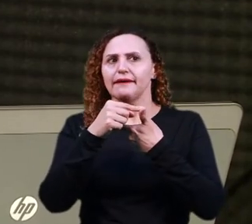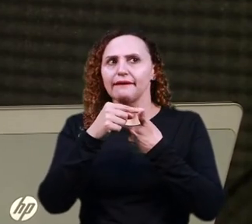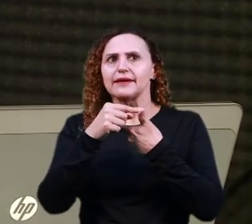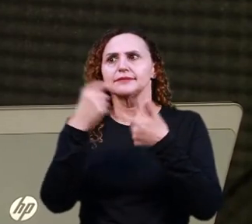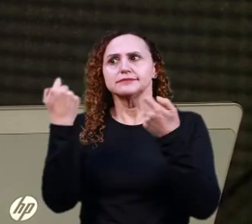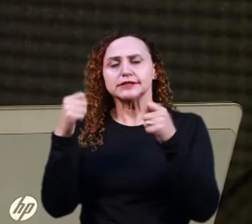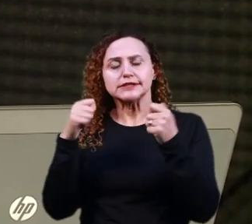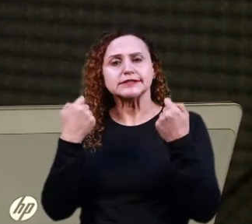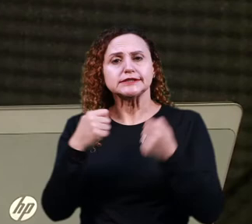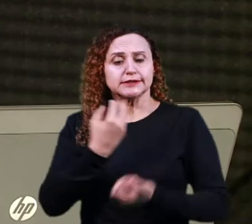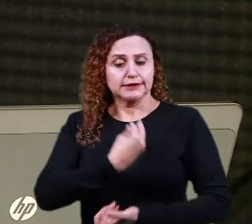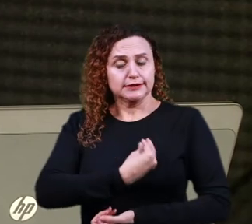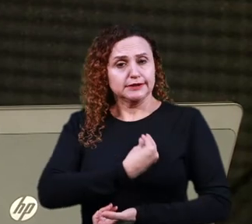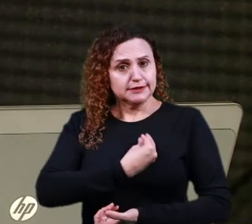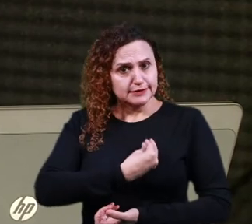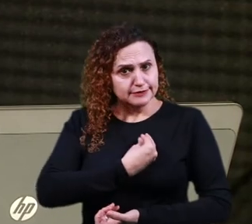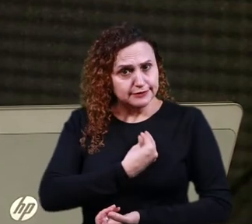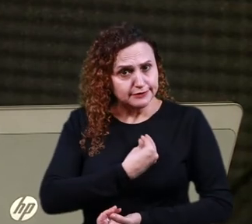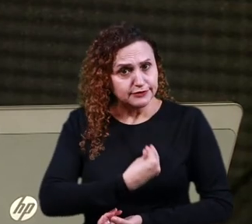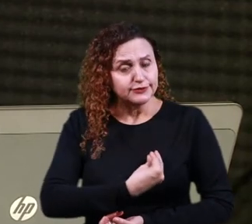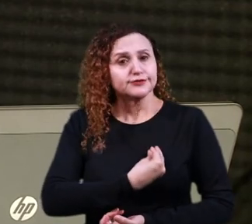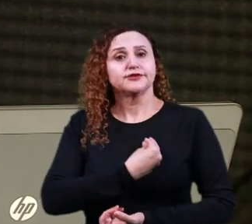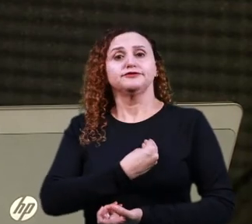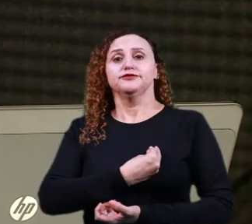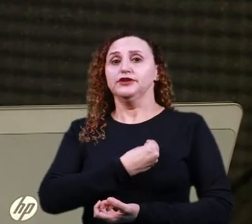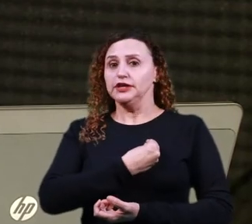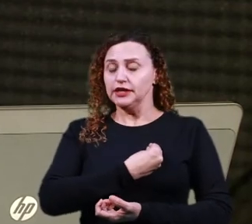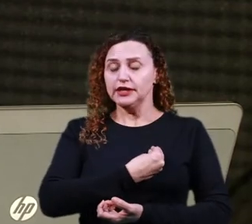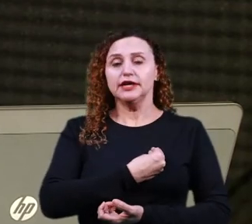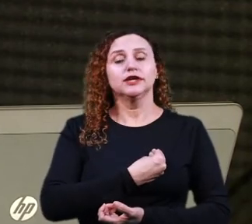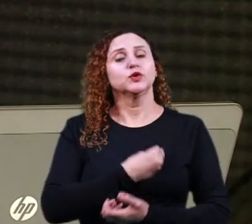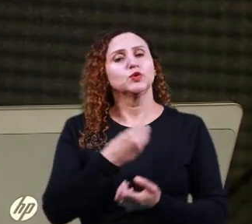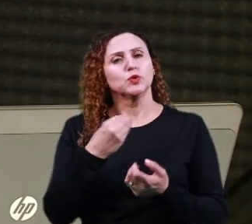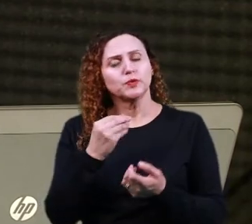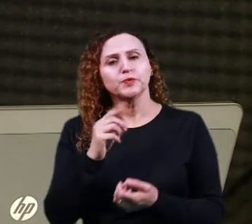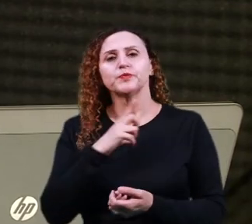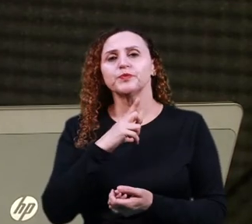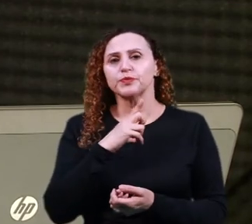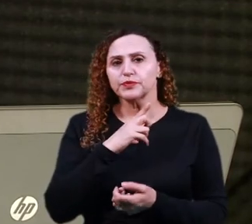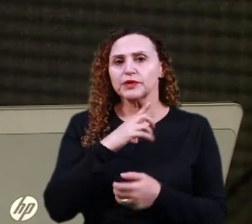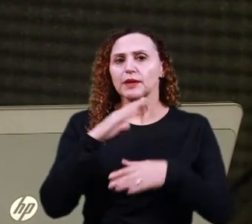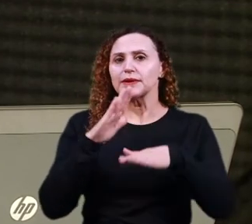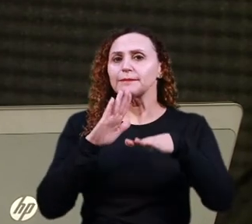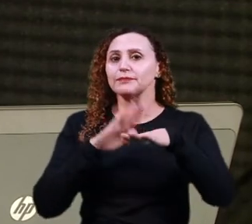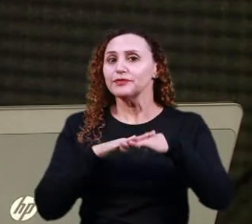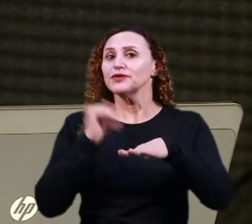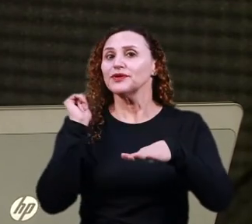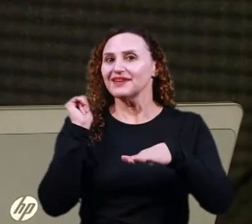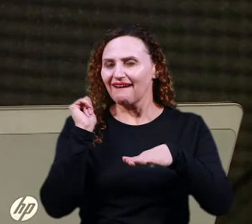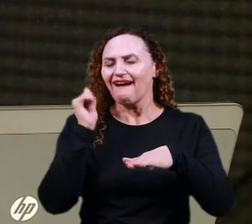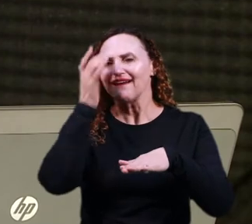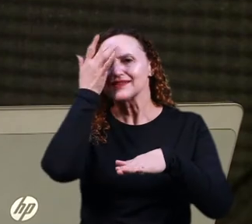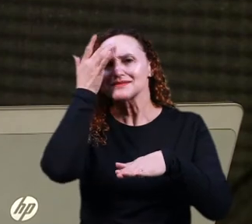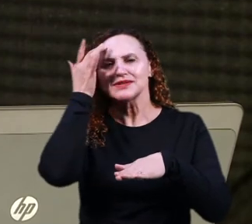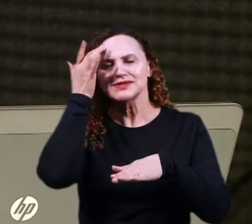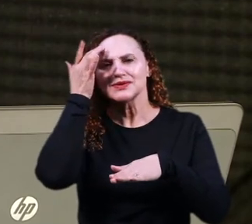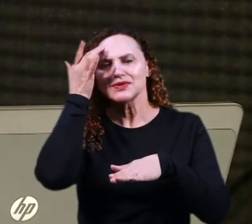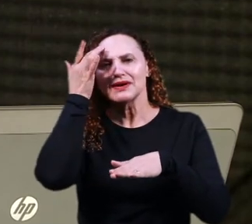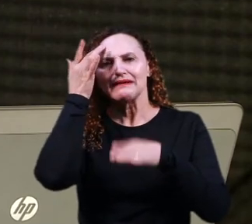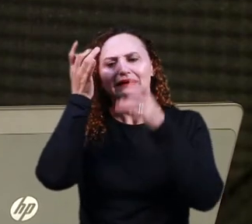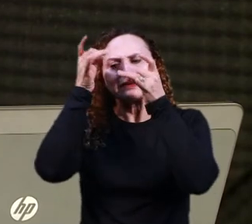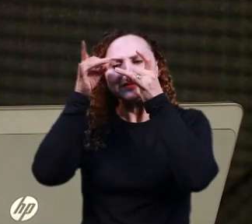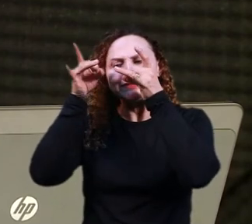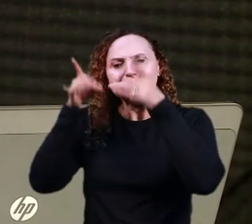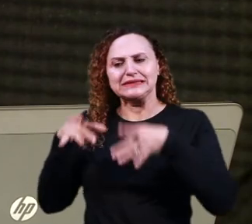é tocar essa pessoa que está escutando o sermão e que ela o Desista